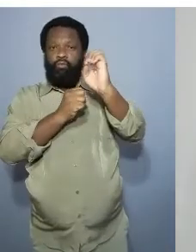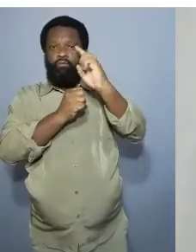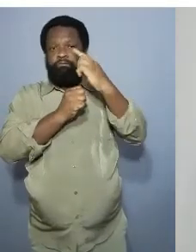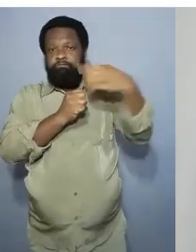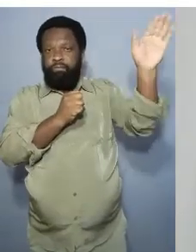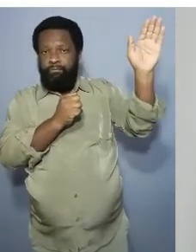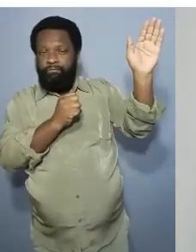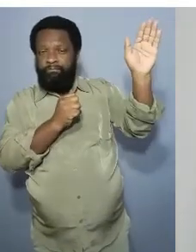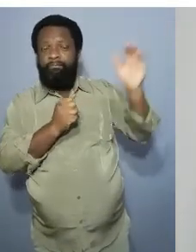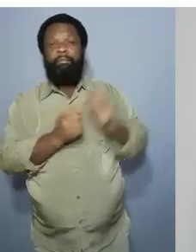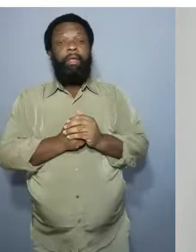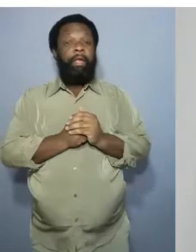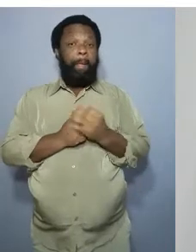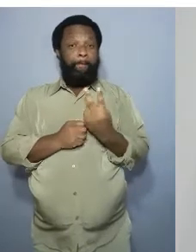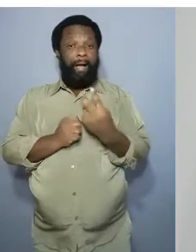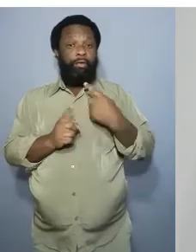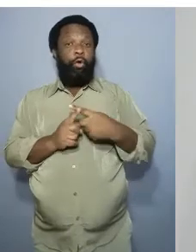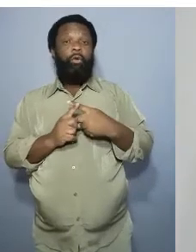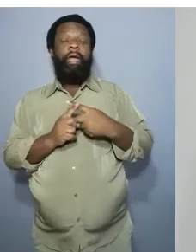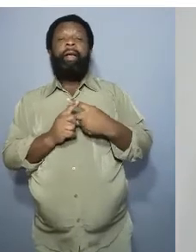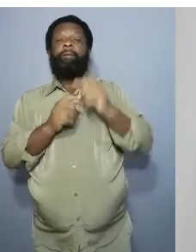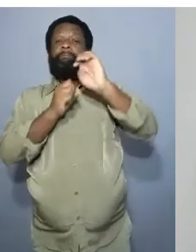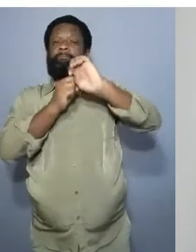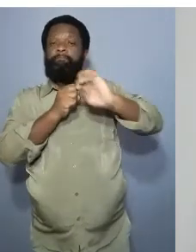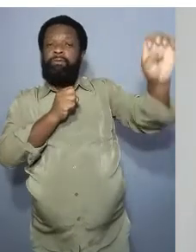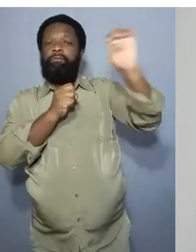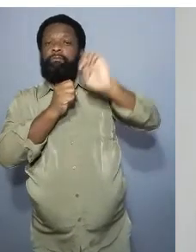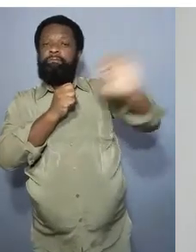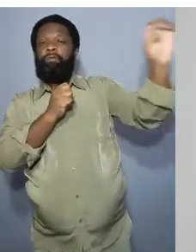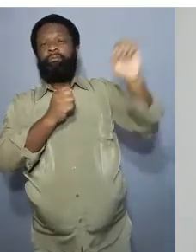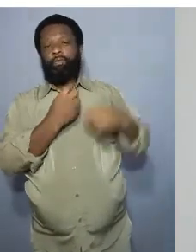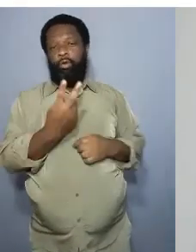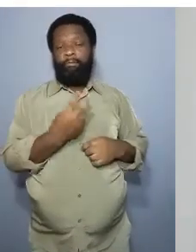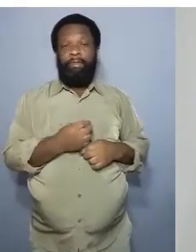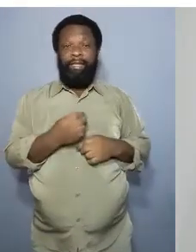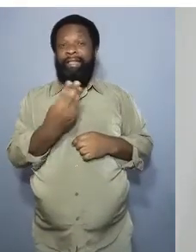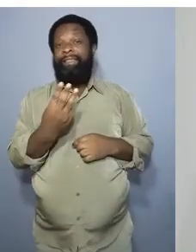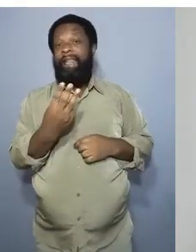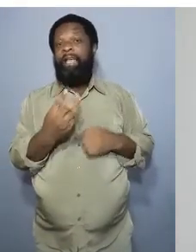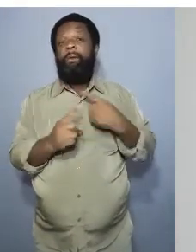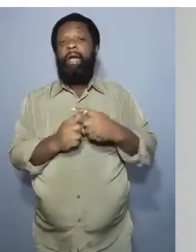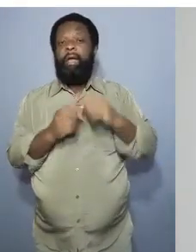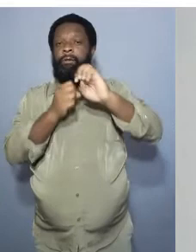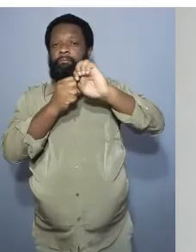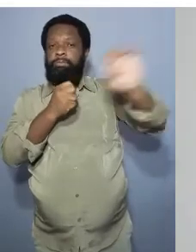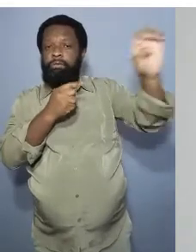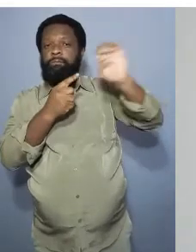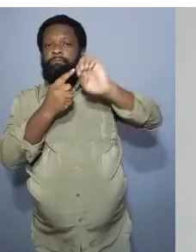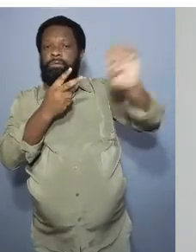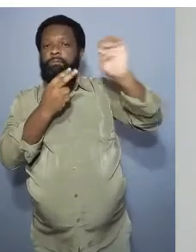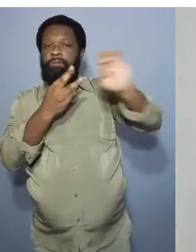elétron. Menos um elétron. Mais 2 mais perdeu 2 elétrons. 3 mais perdeu